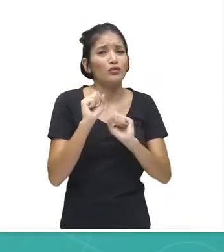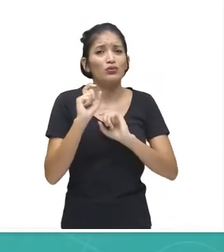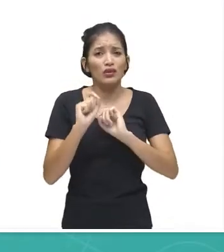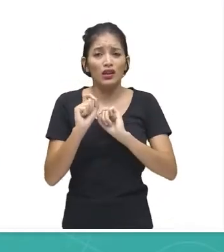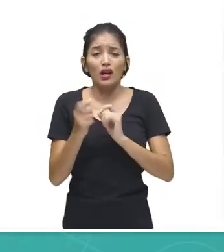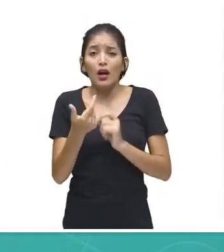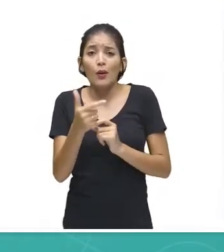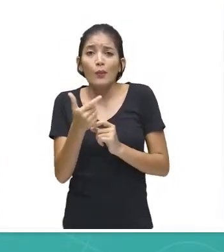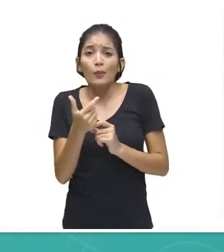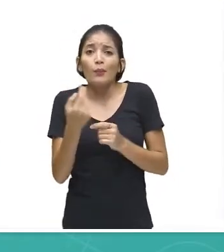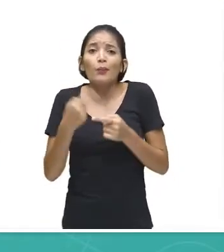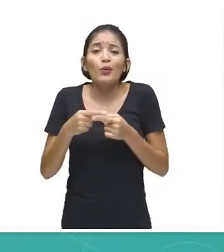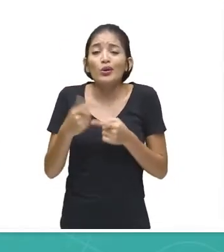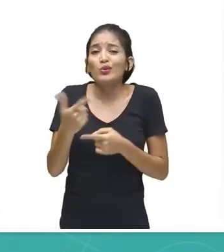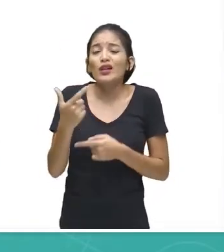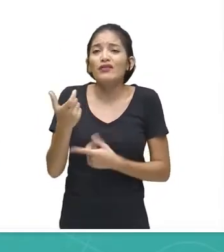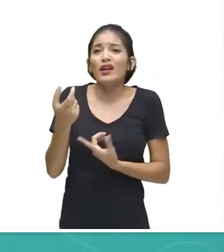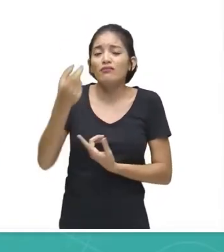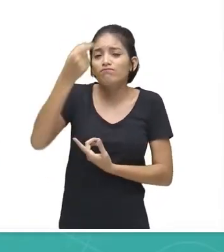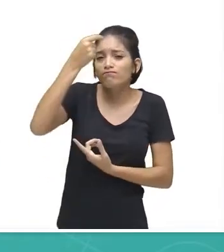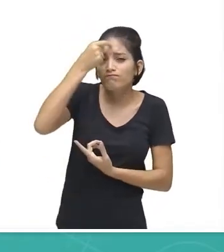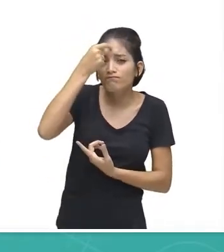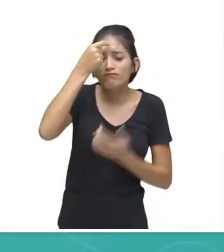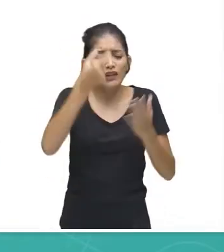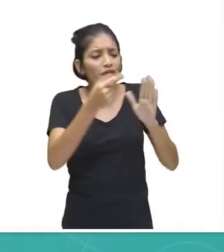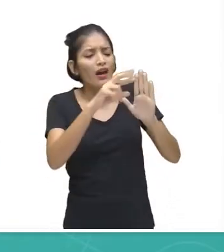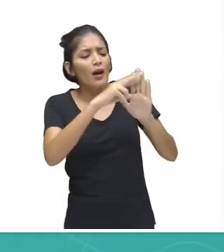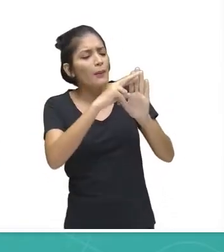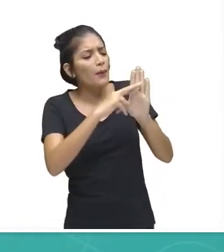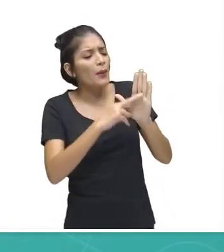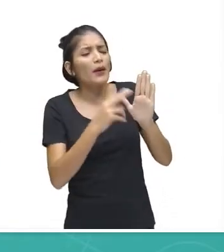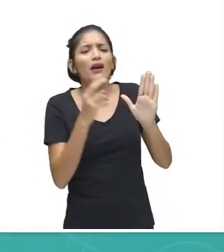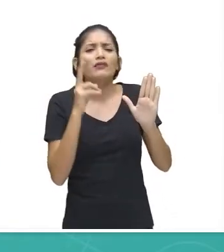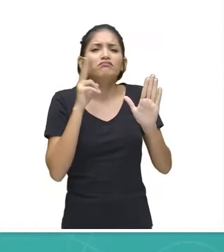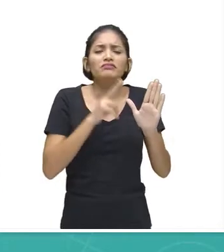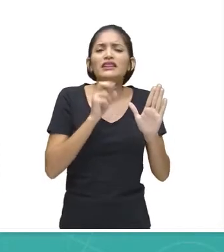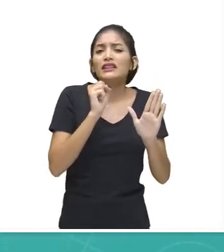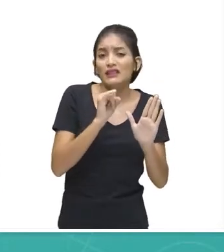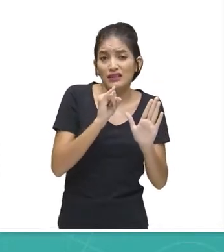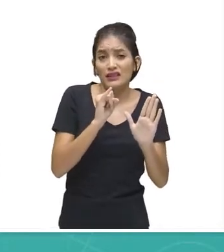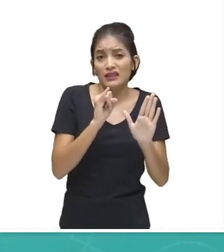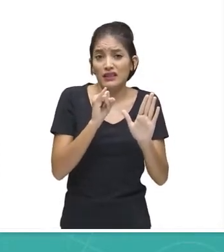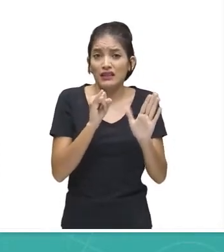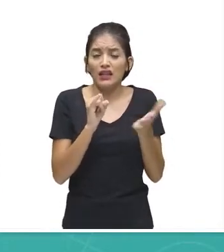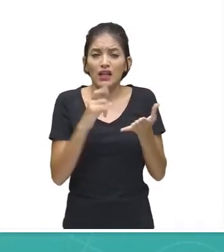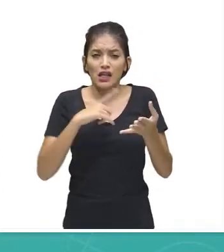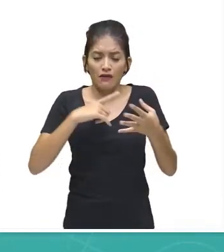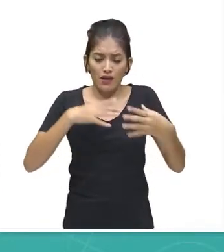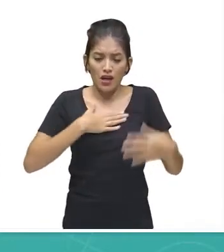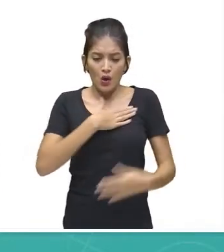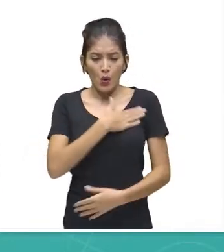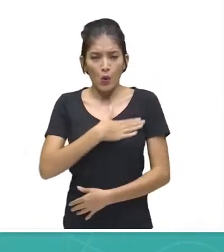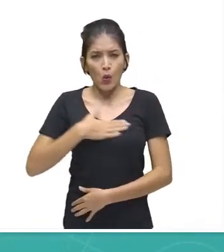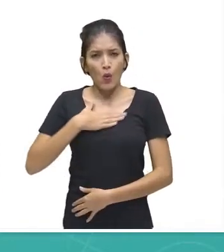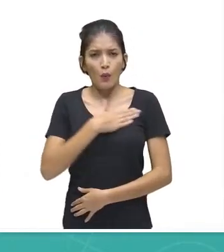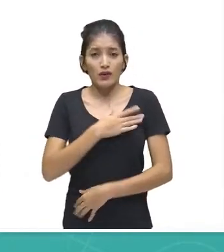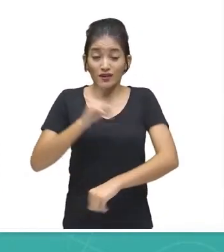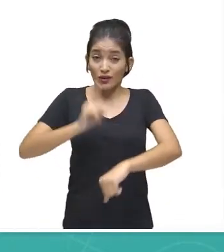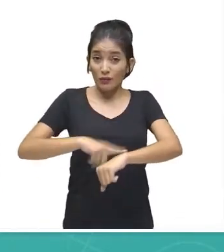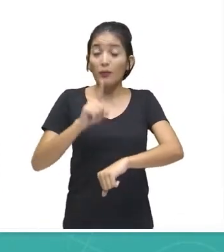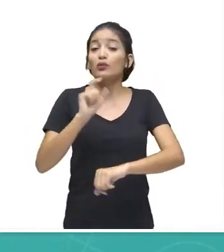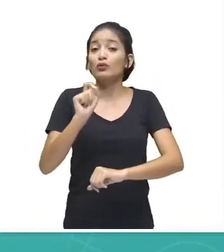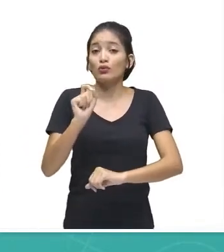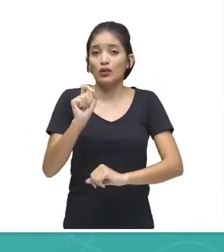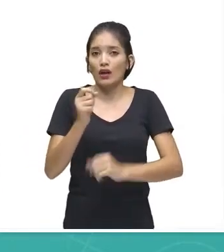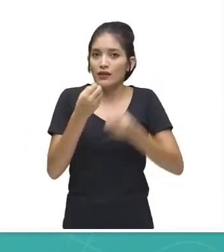o discernimento, vejam bem, o critério para verificar se aquilo que trouxe um prazer momentâneo iria